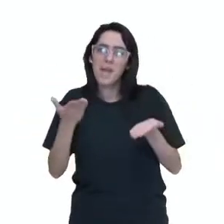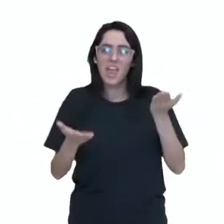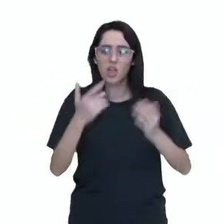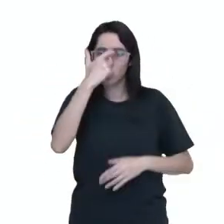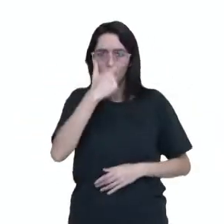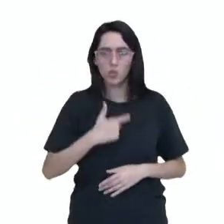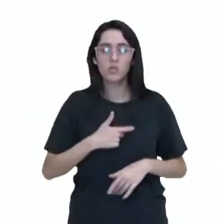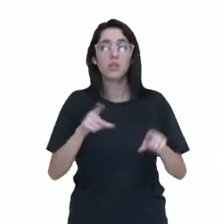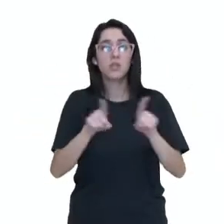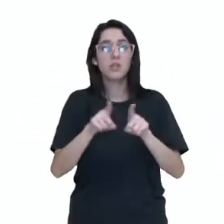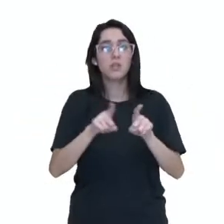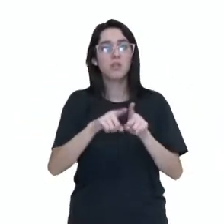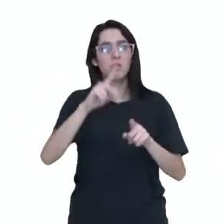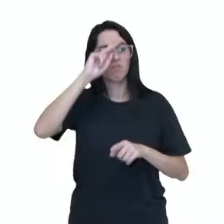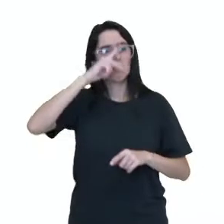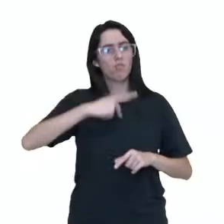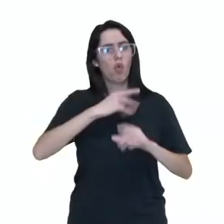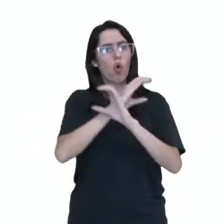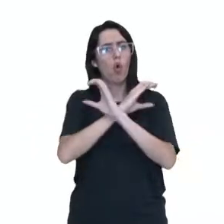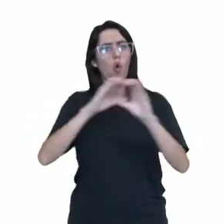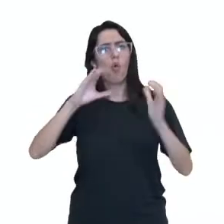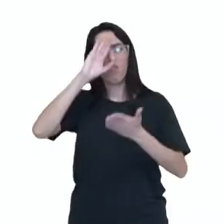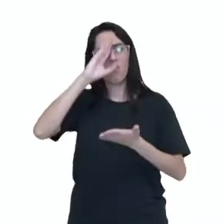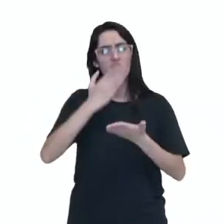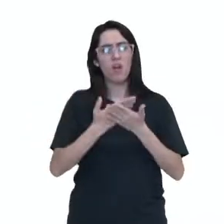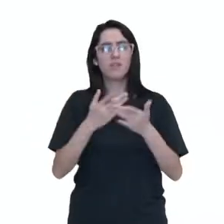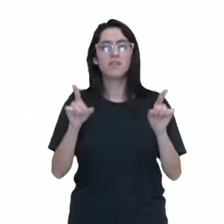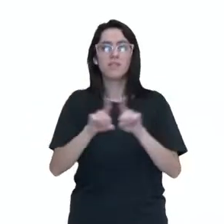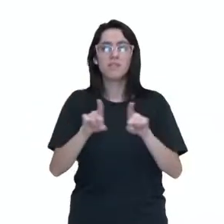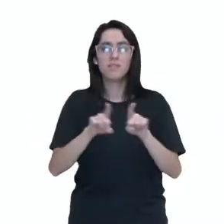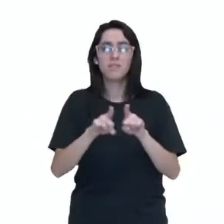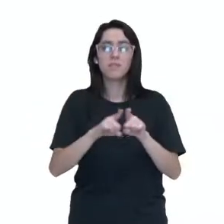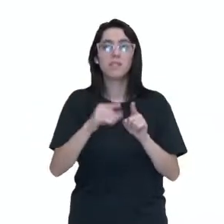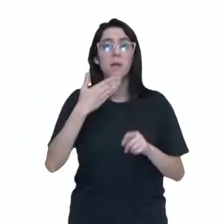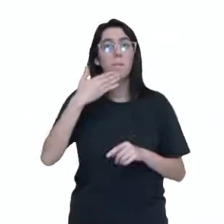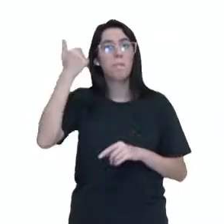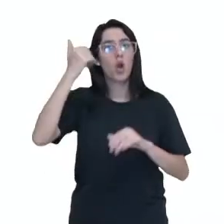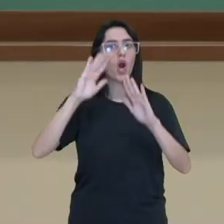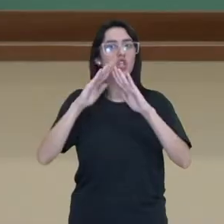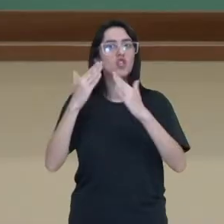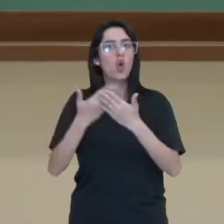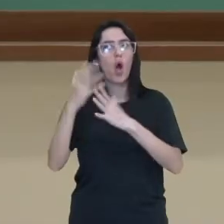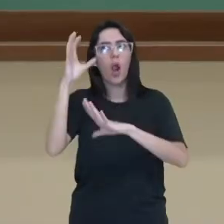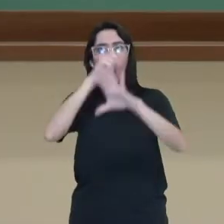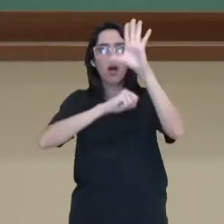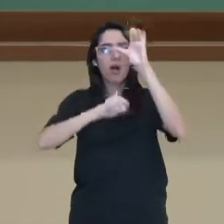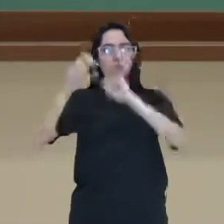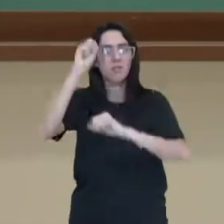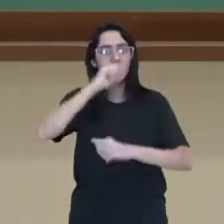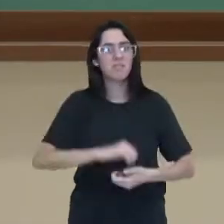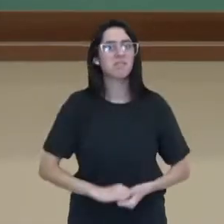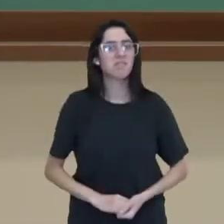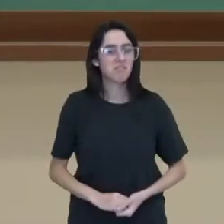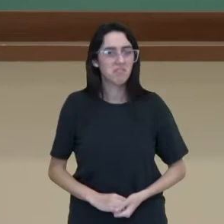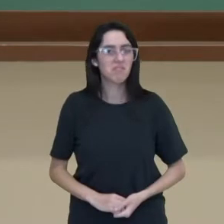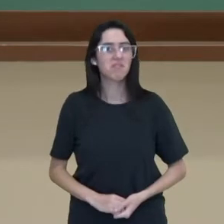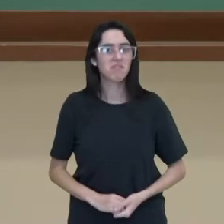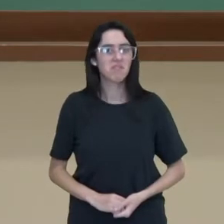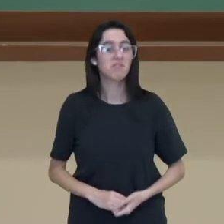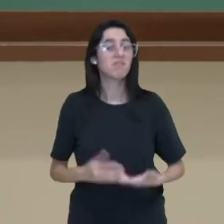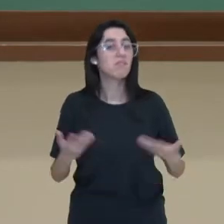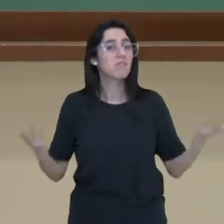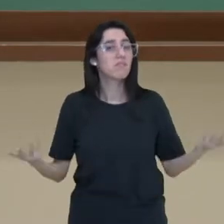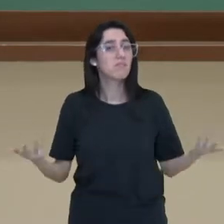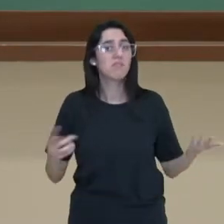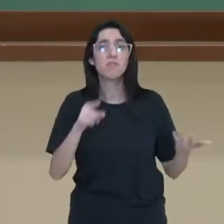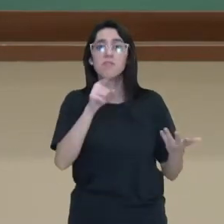desenvolvimento da confiança, melhoria no desempenho escolar. Bora lá, hein? O que você está esperando